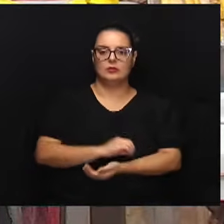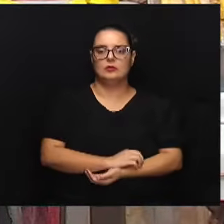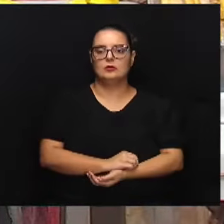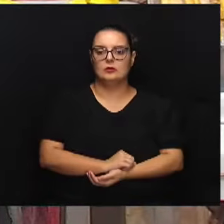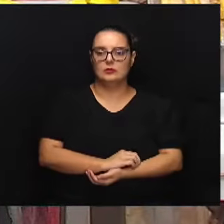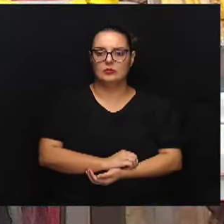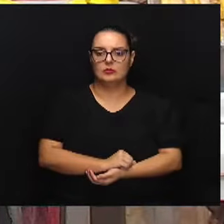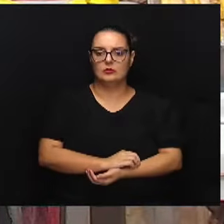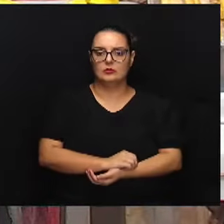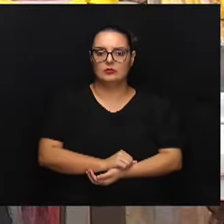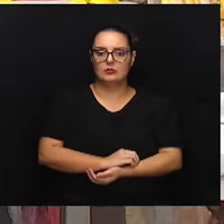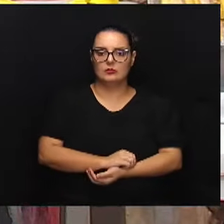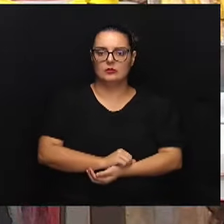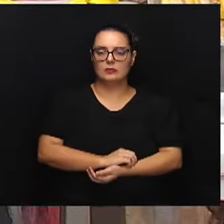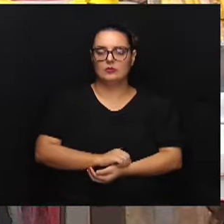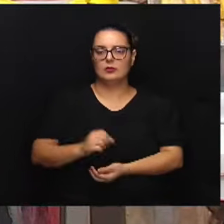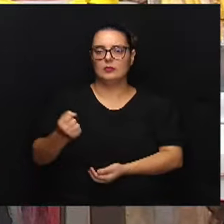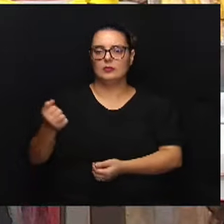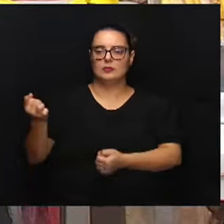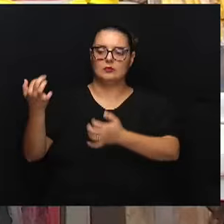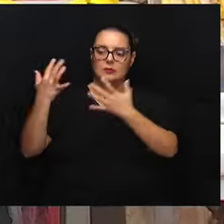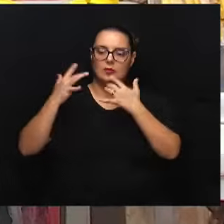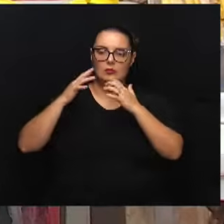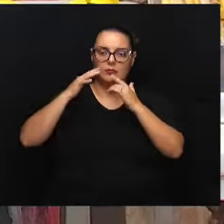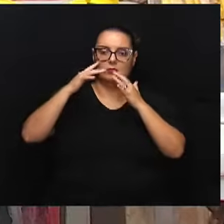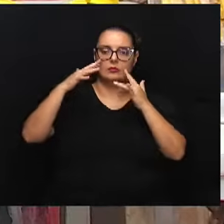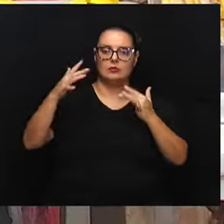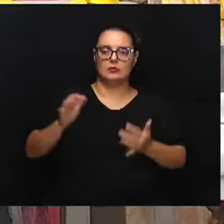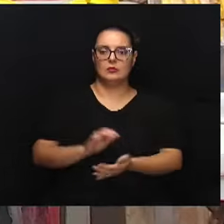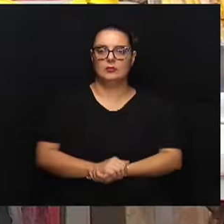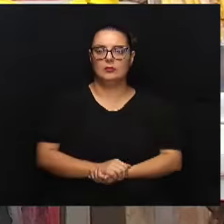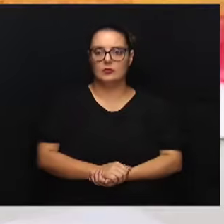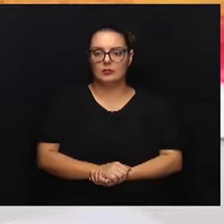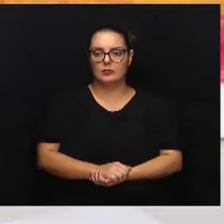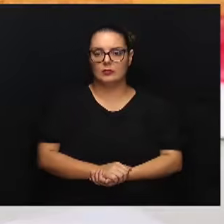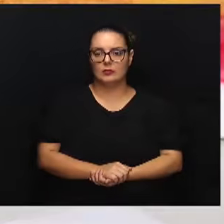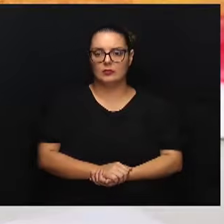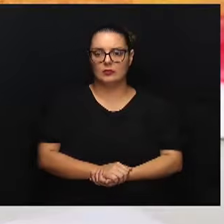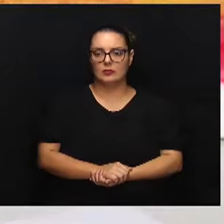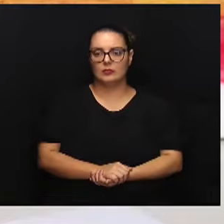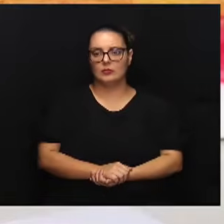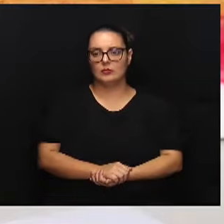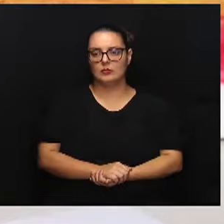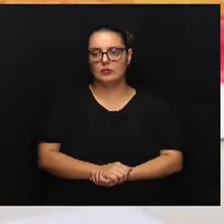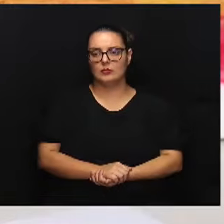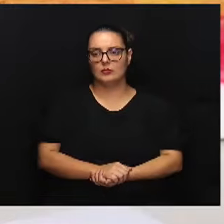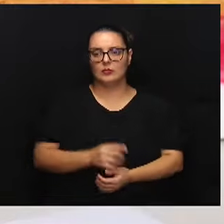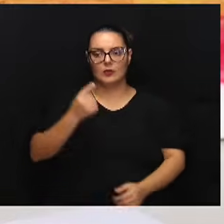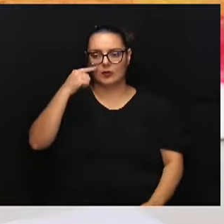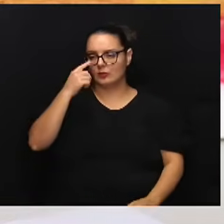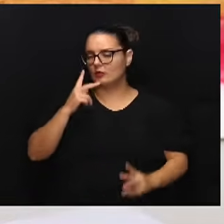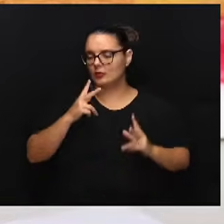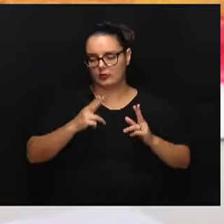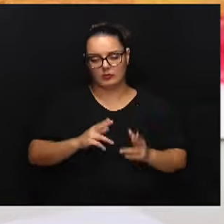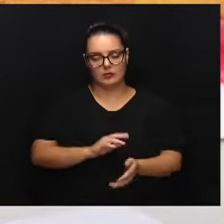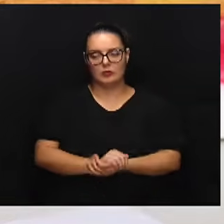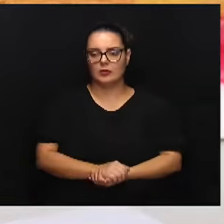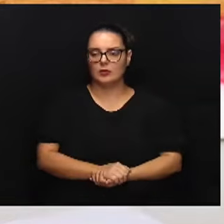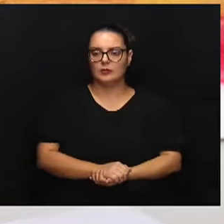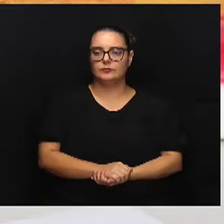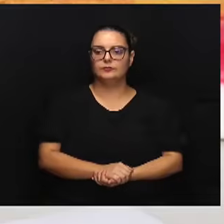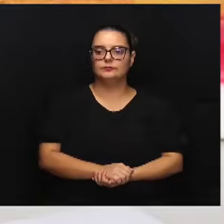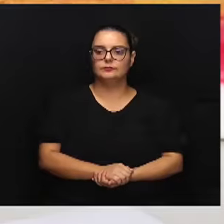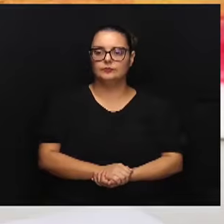branco, sabe? Para causar um certo brilho. O olho, a mesma coisa, gente. Olha